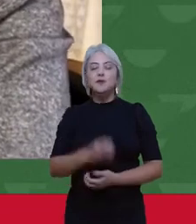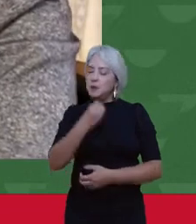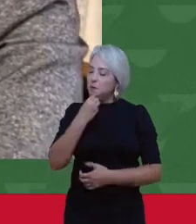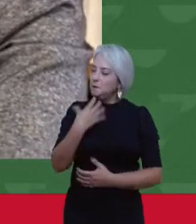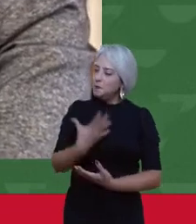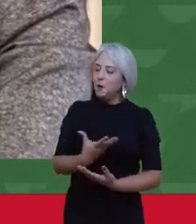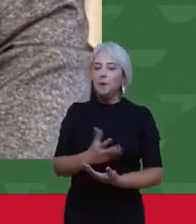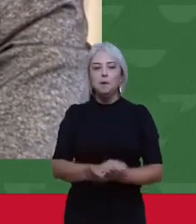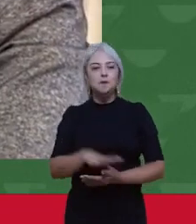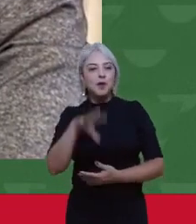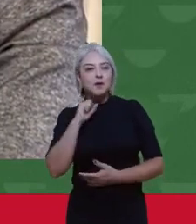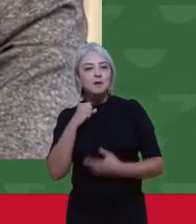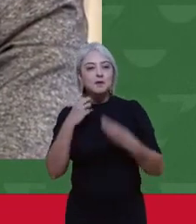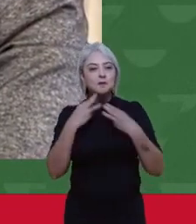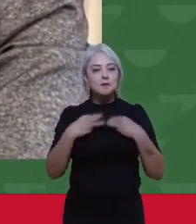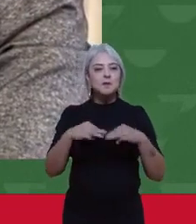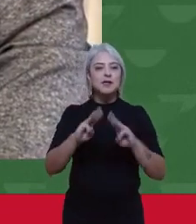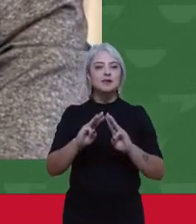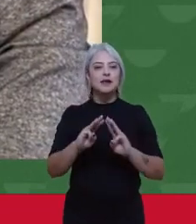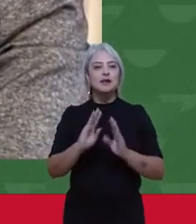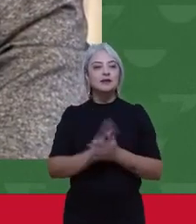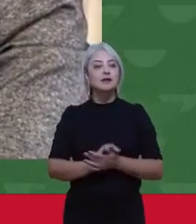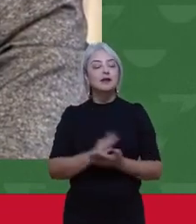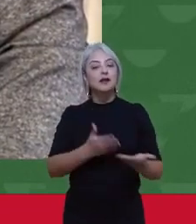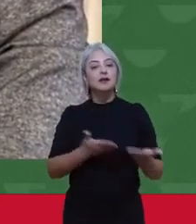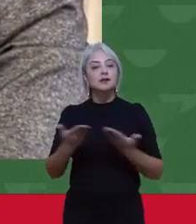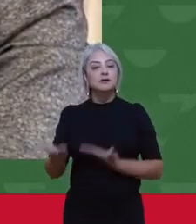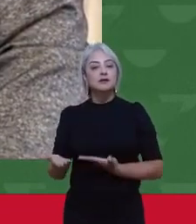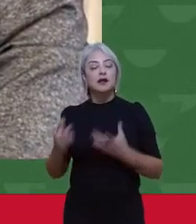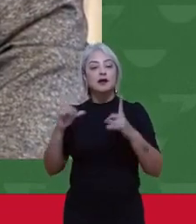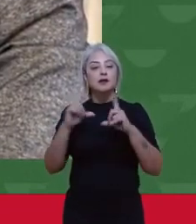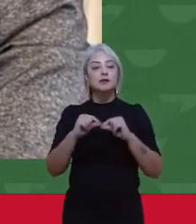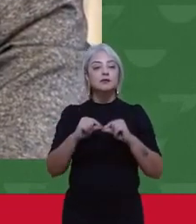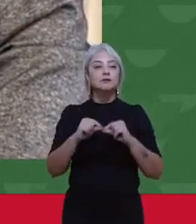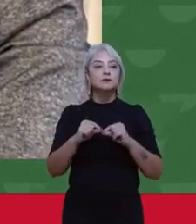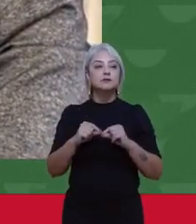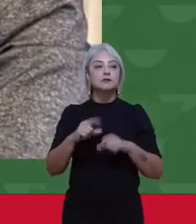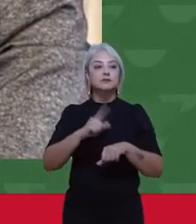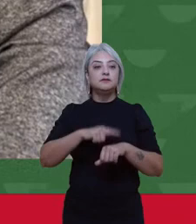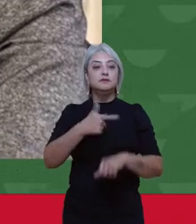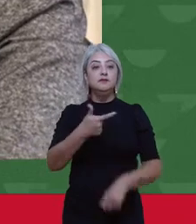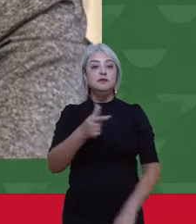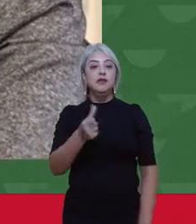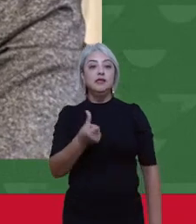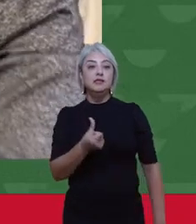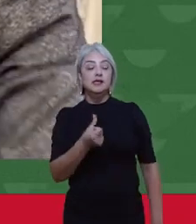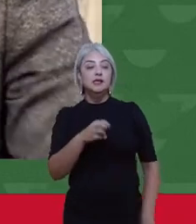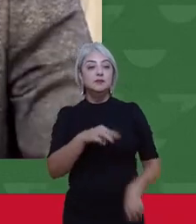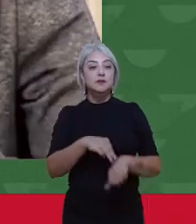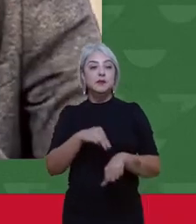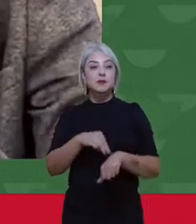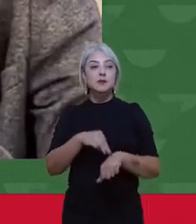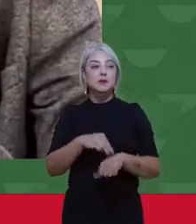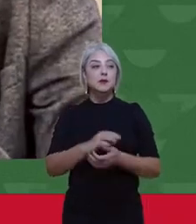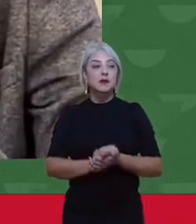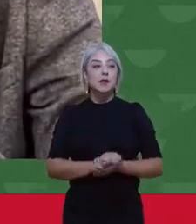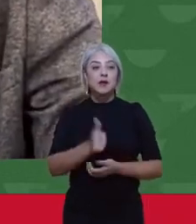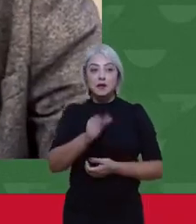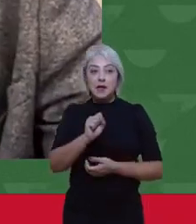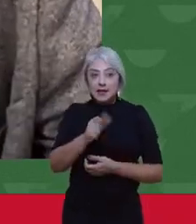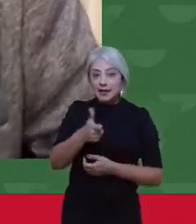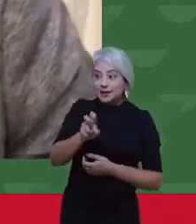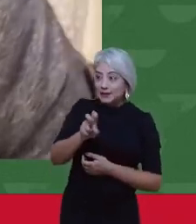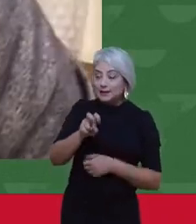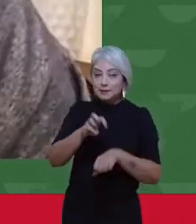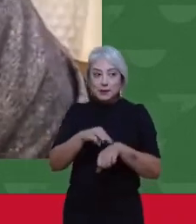bom ouvir essa mensagem, e eu passo para ti agora para concluir. Nós já estamos com 26 minutos, né? Eu tinha combinado 10 a 15